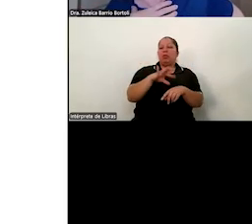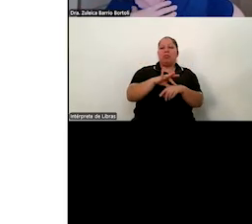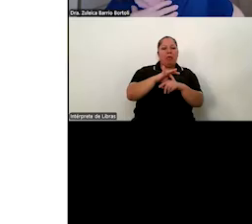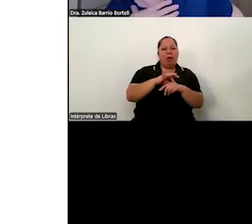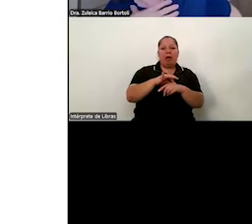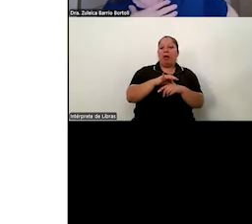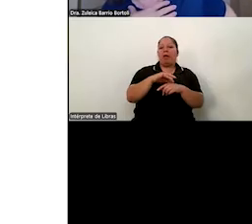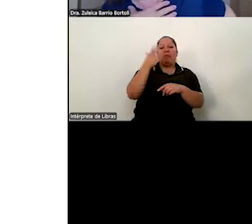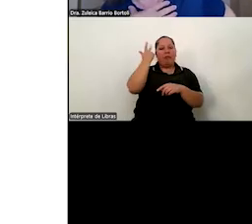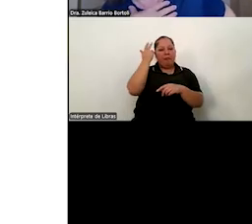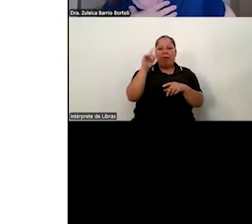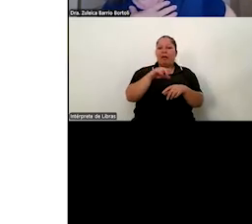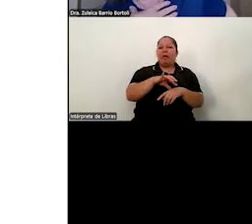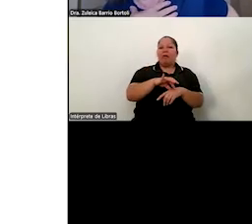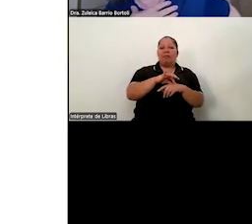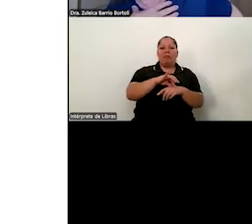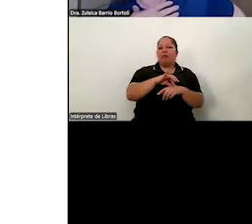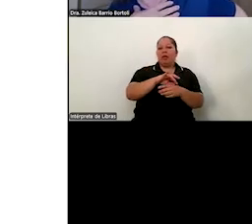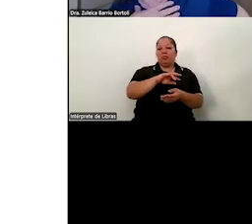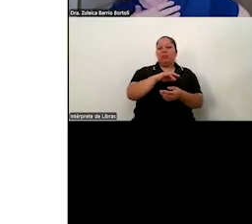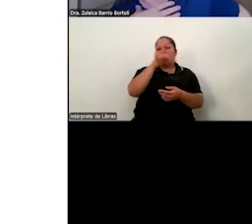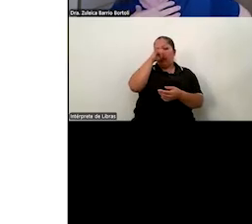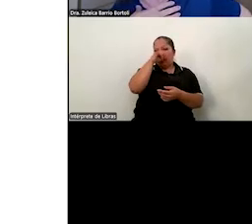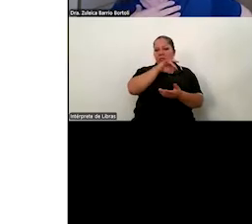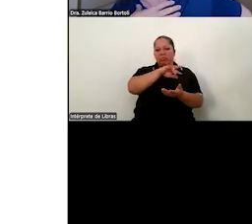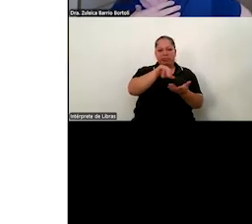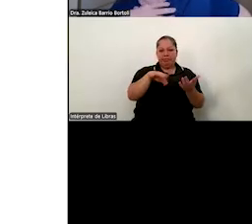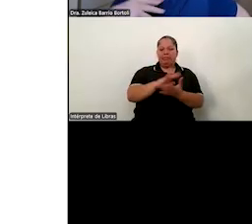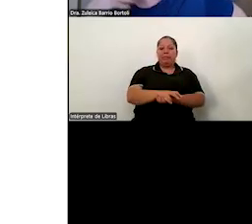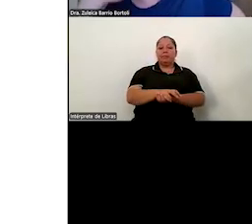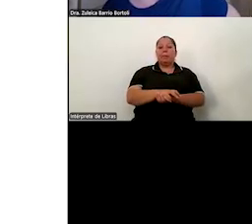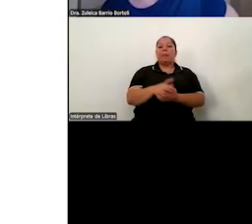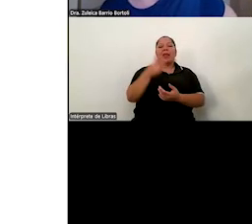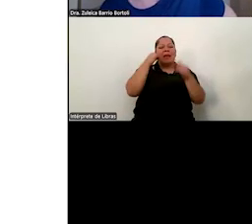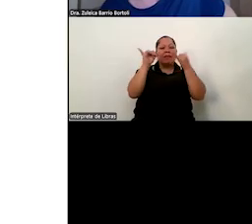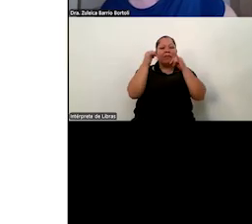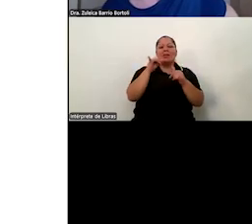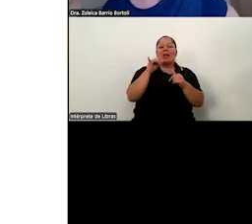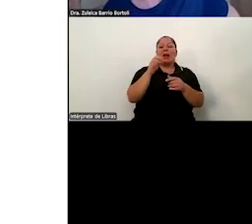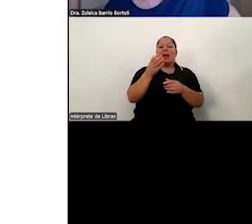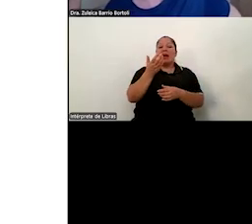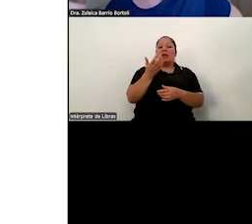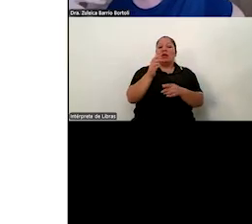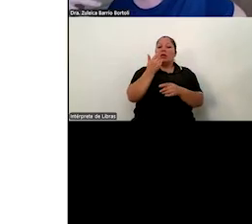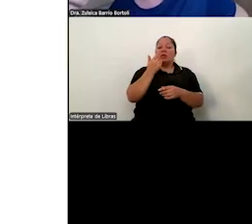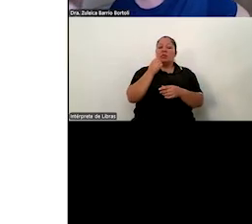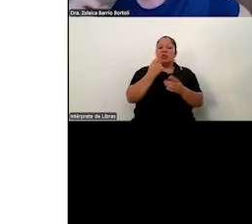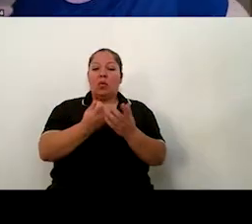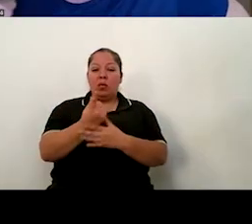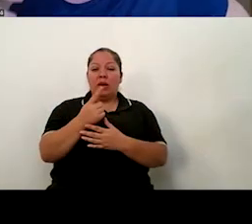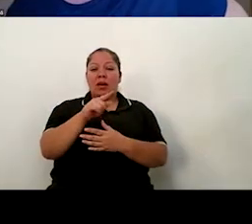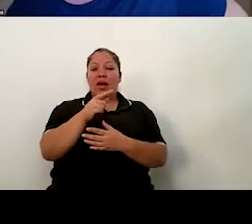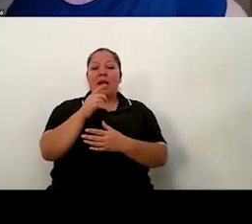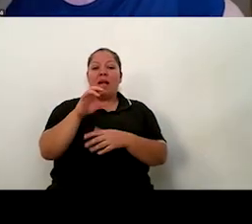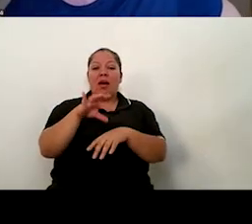E também é importante que a gente evite o consumo da carne processada, tá? E o que que é essa carne processada? É uma carne que foi transformada